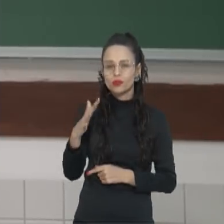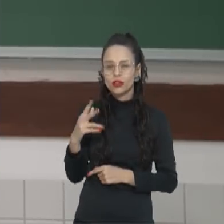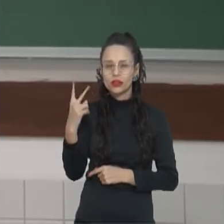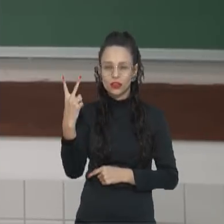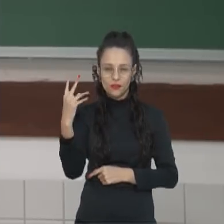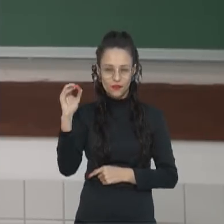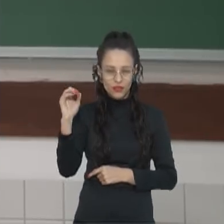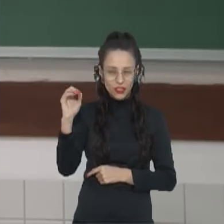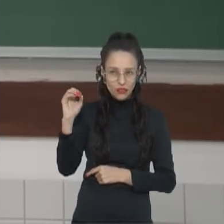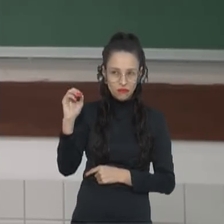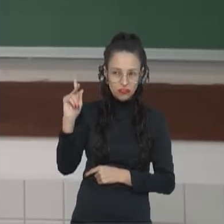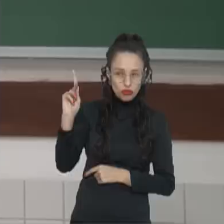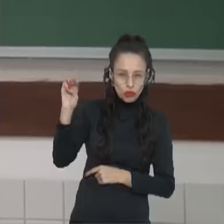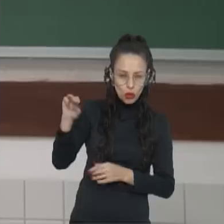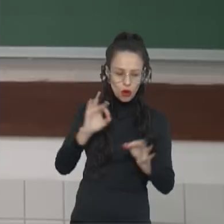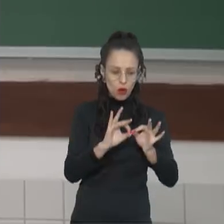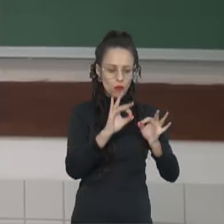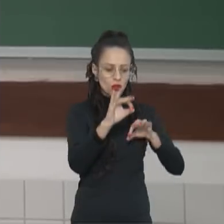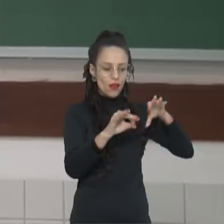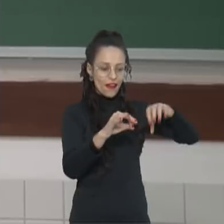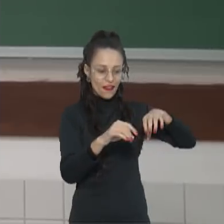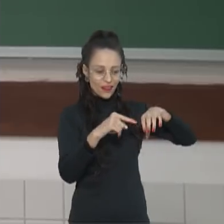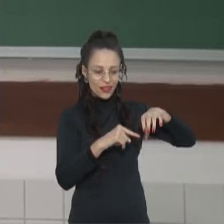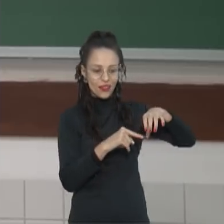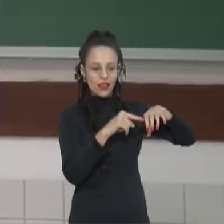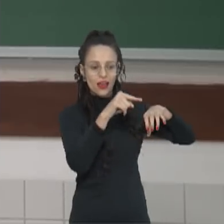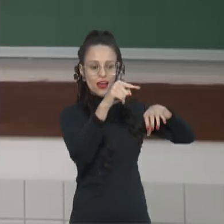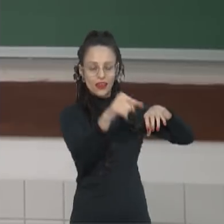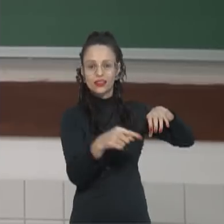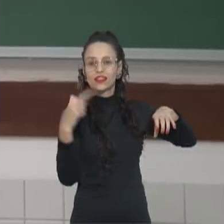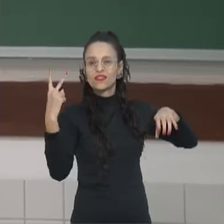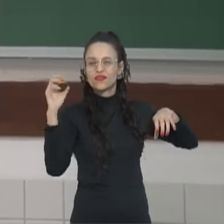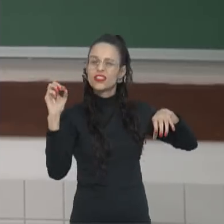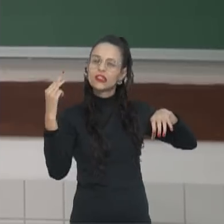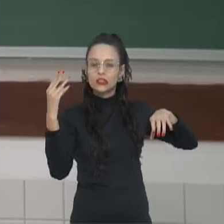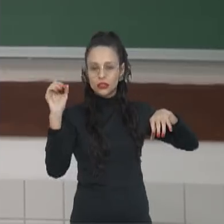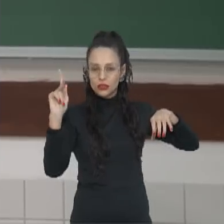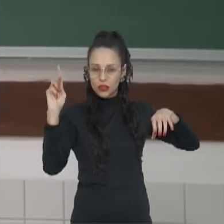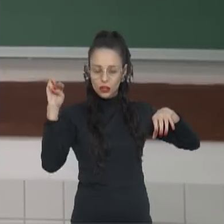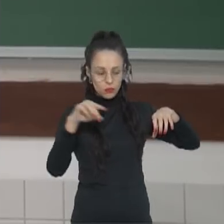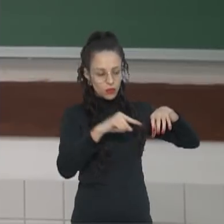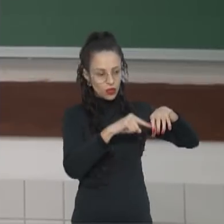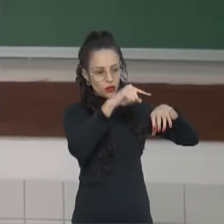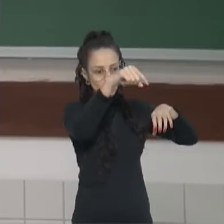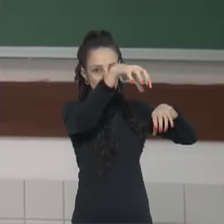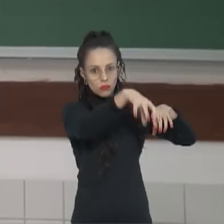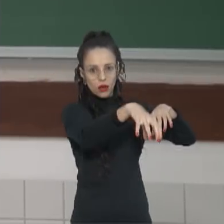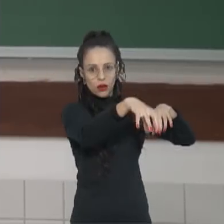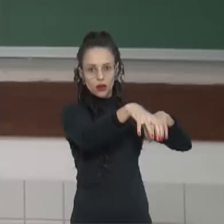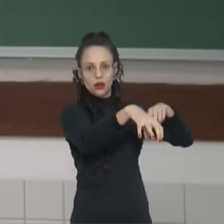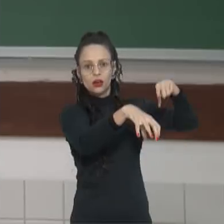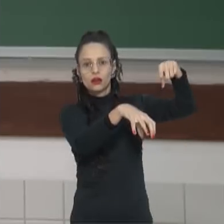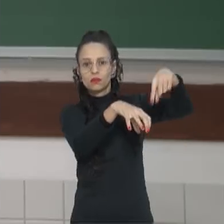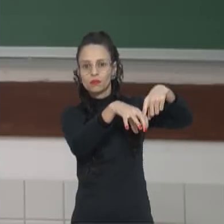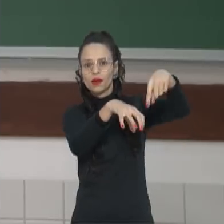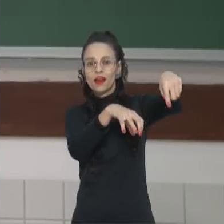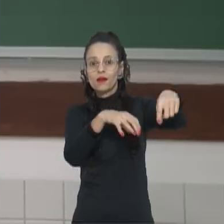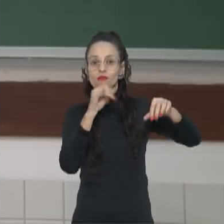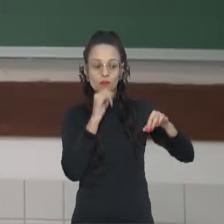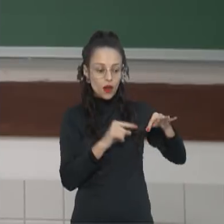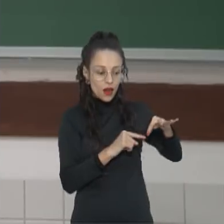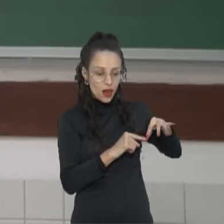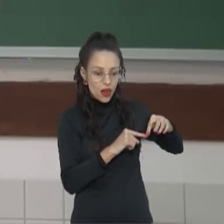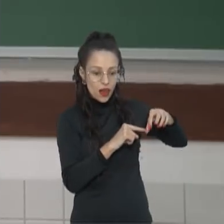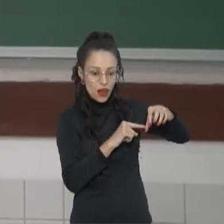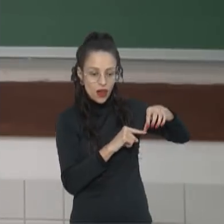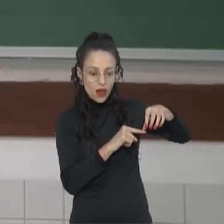30 quilômetros, era porque era uma média estipulada naquela época para um caminhar durante um dia.